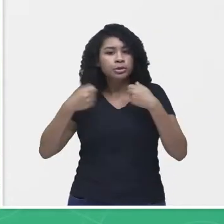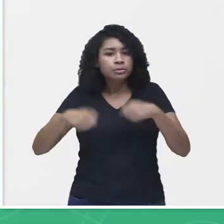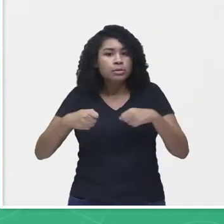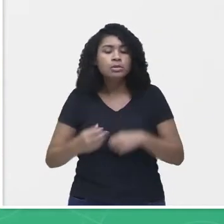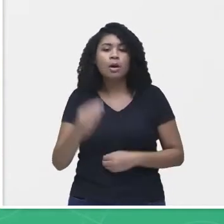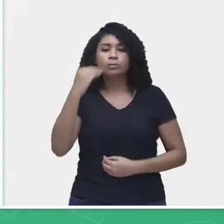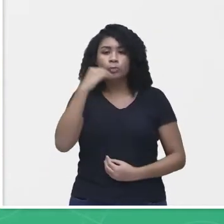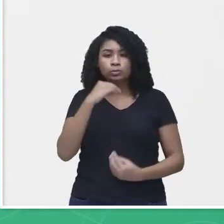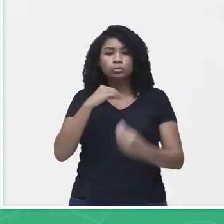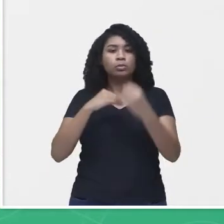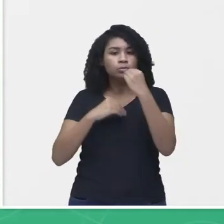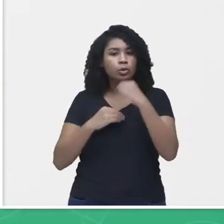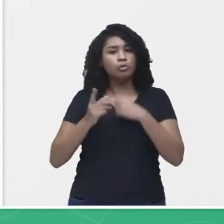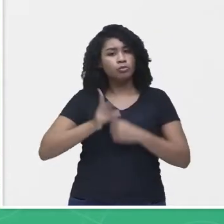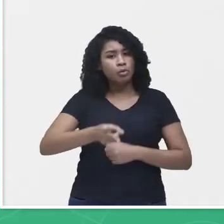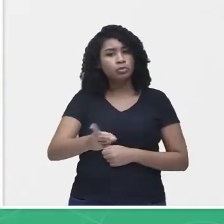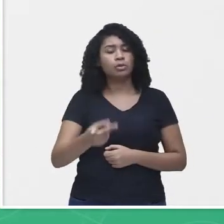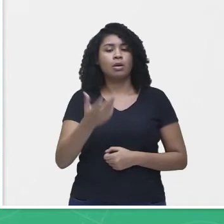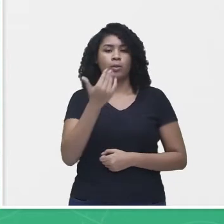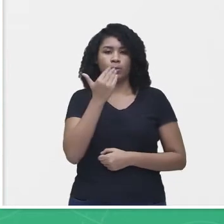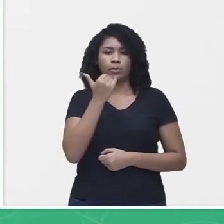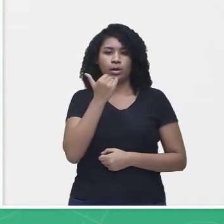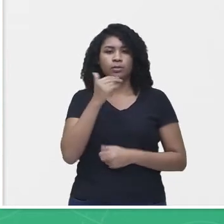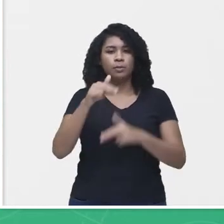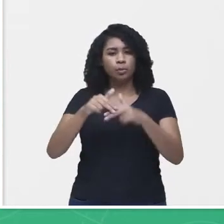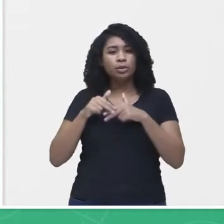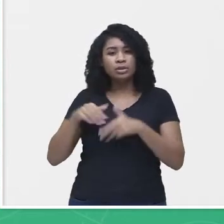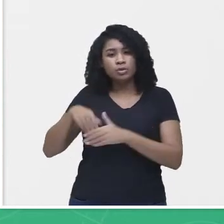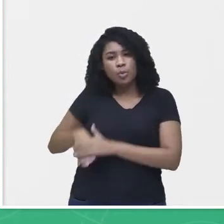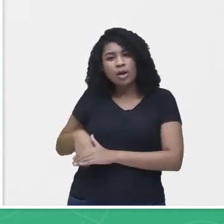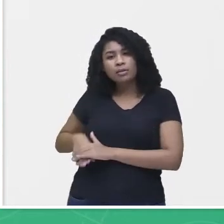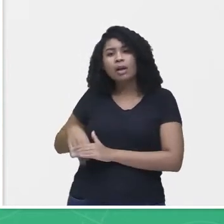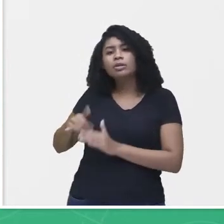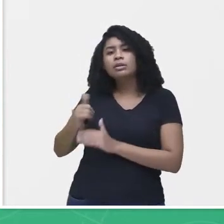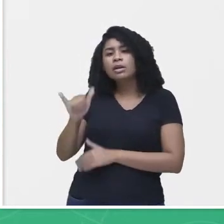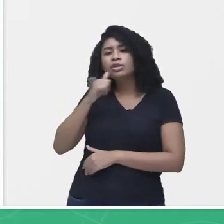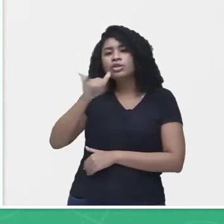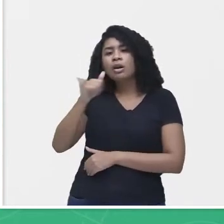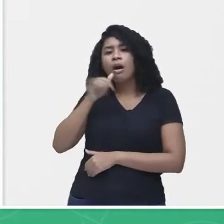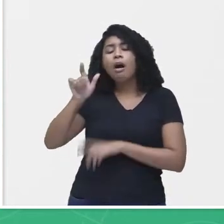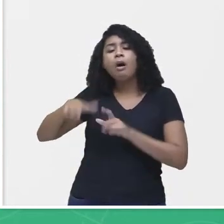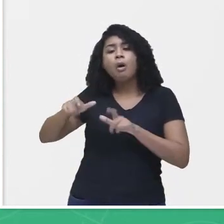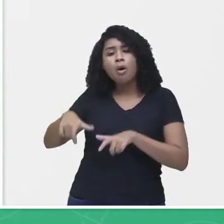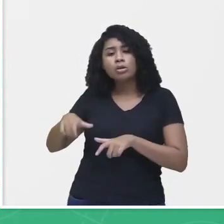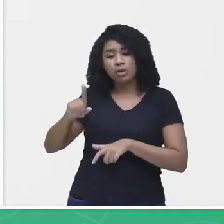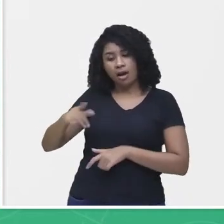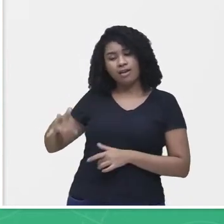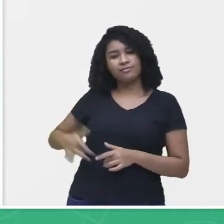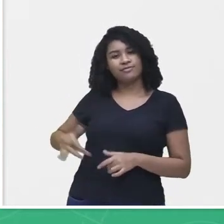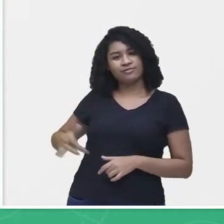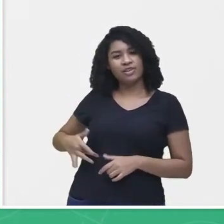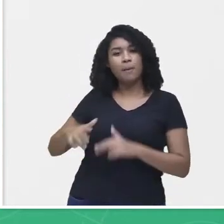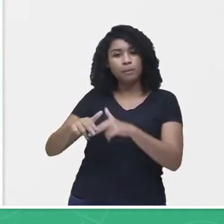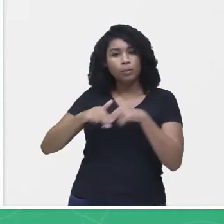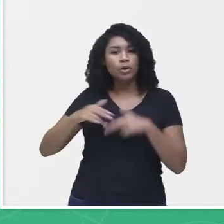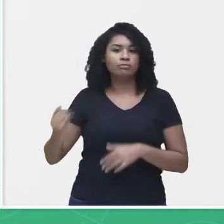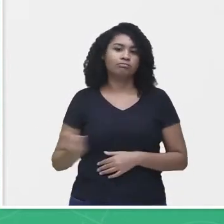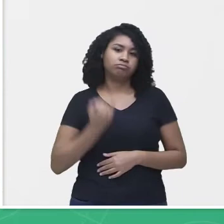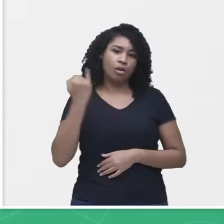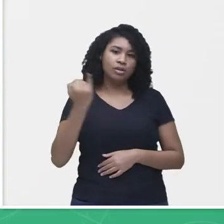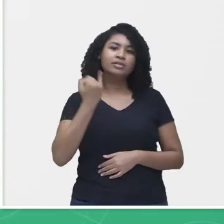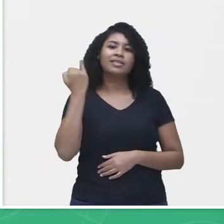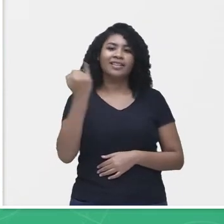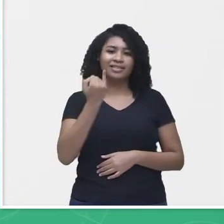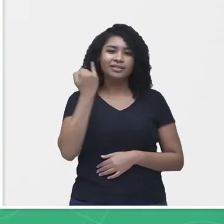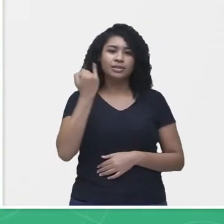energia. E essa reserva está onde? Lá no fígado, por isso que o fígado é muito importante. Além das glândulas salivares do fígado, nós também temos